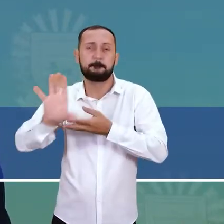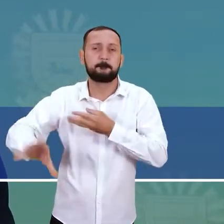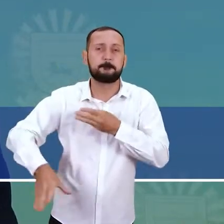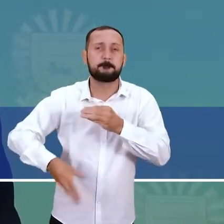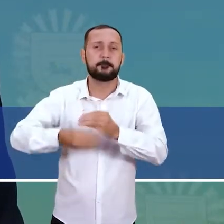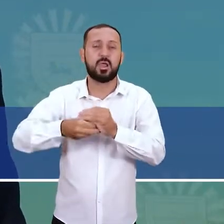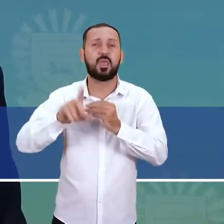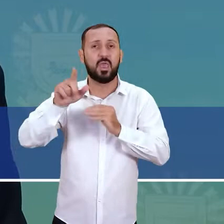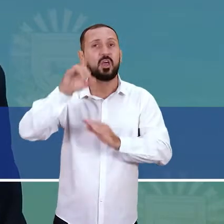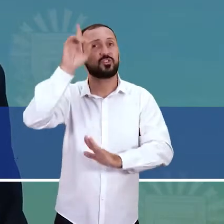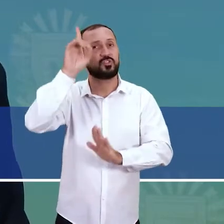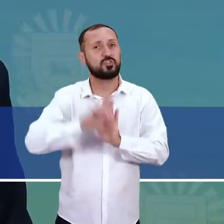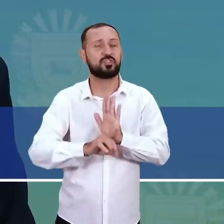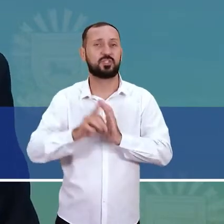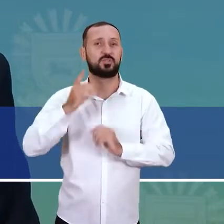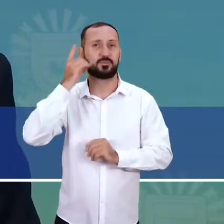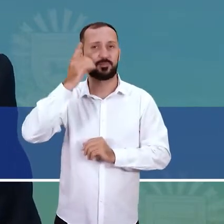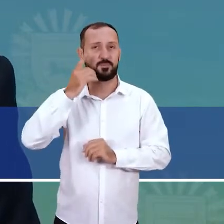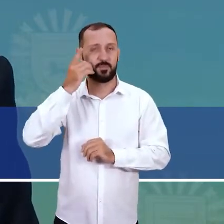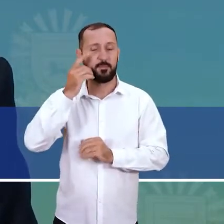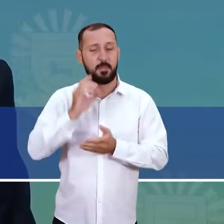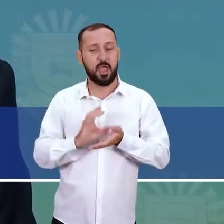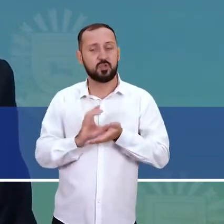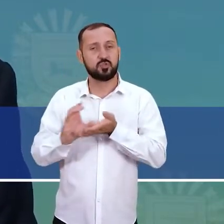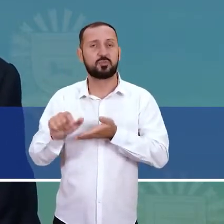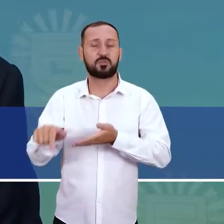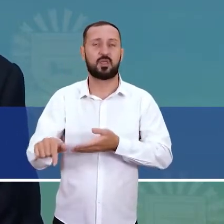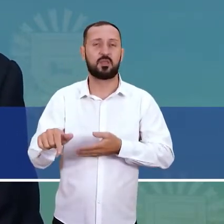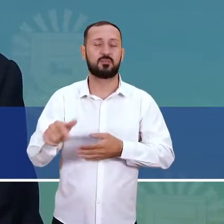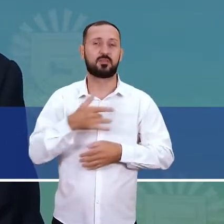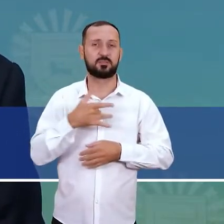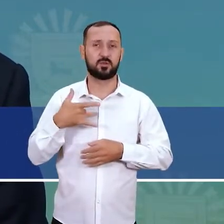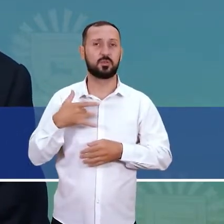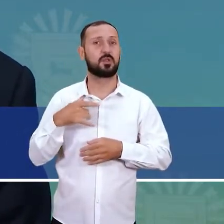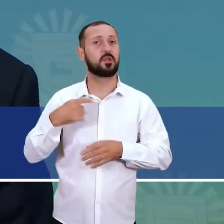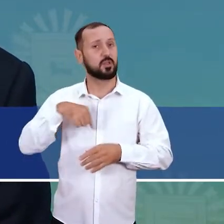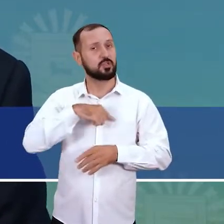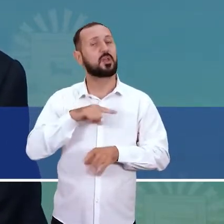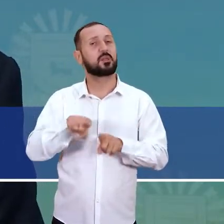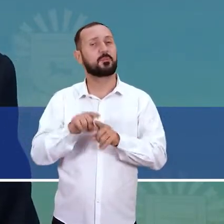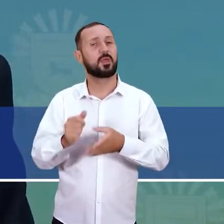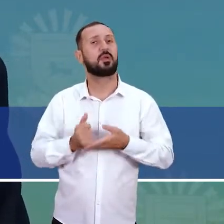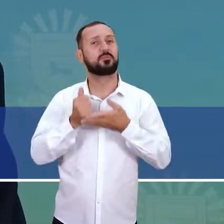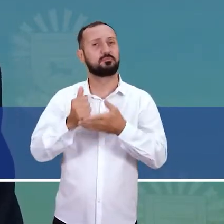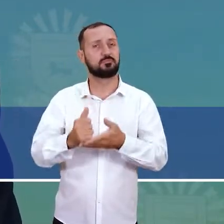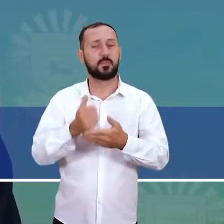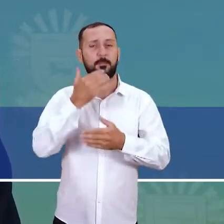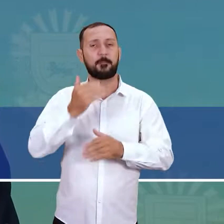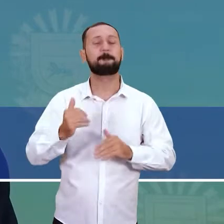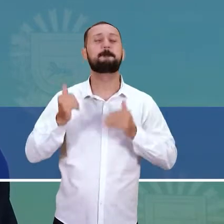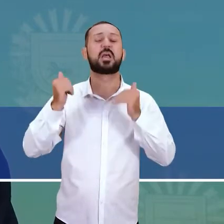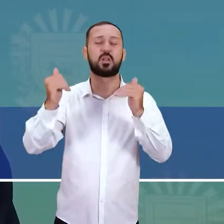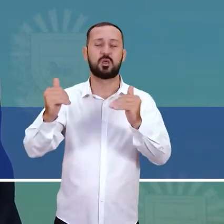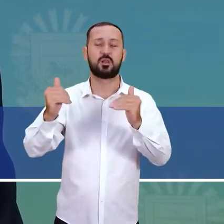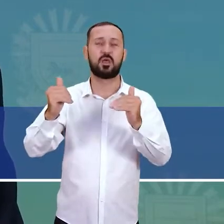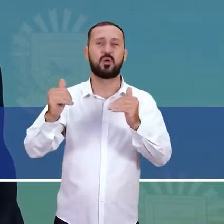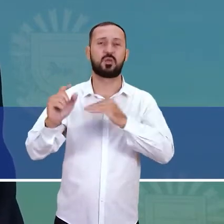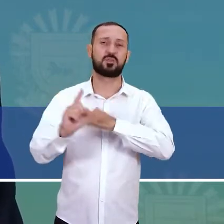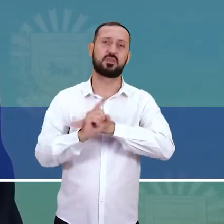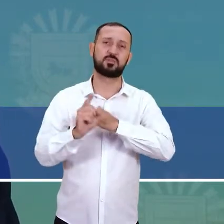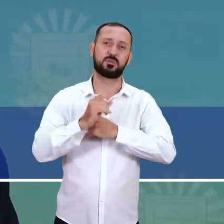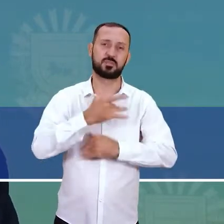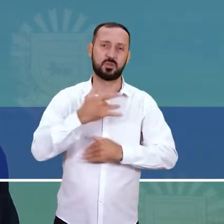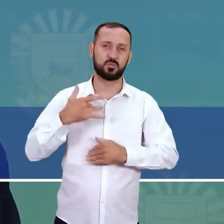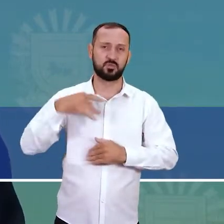emendas, que seria um direito dos deputados investir na saúde e assim nós também contribuímos para melhorar